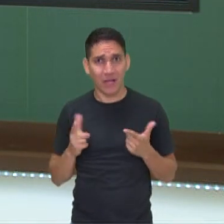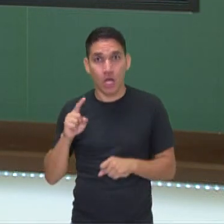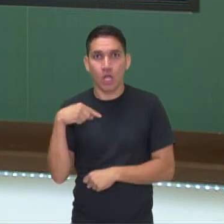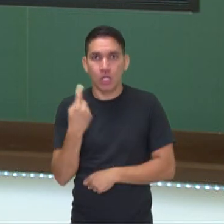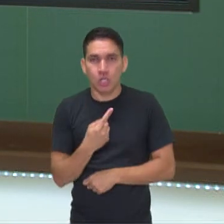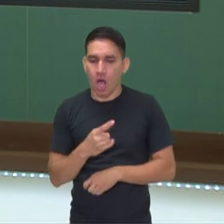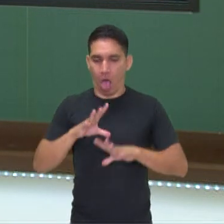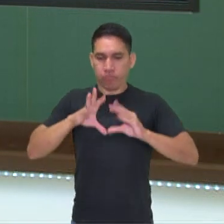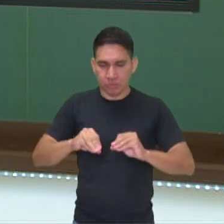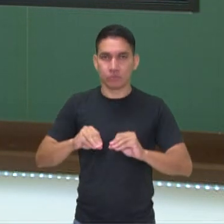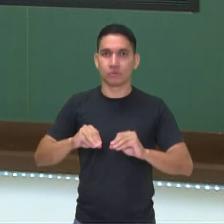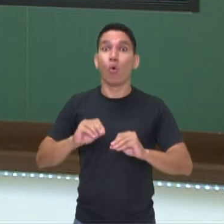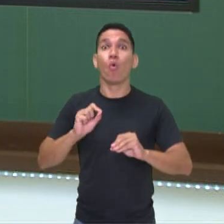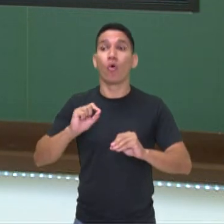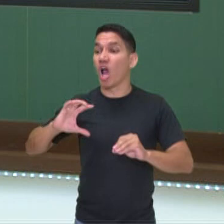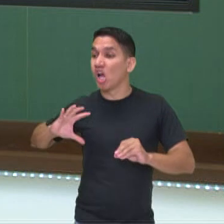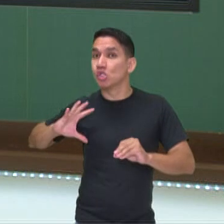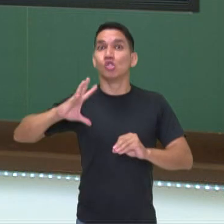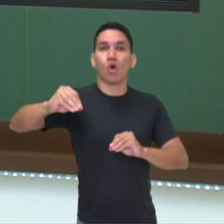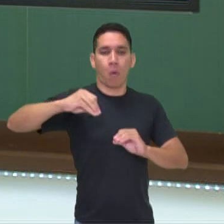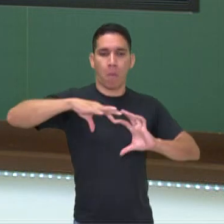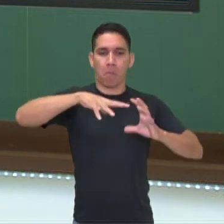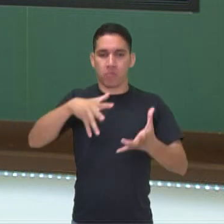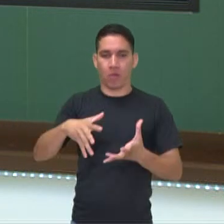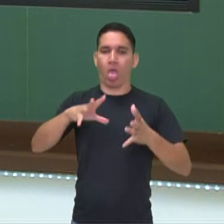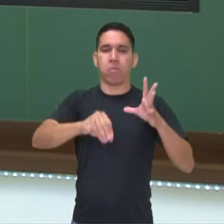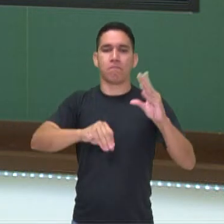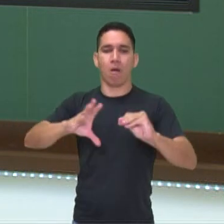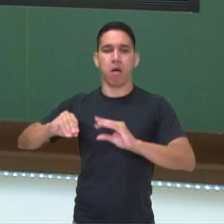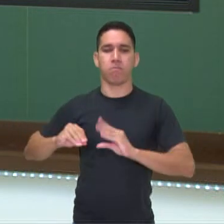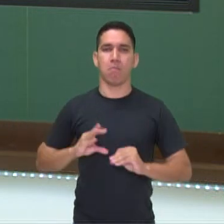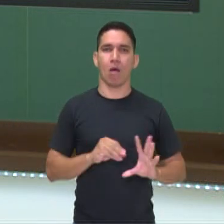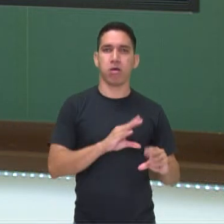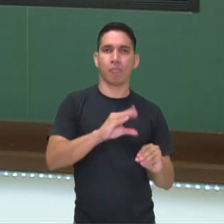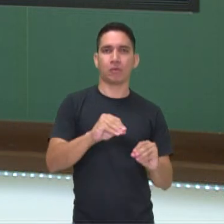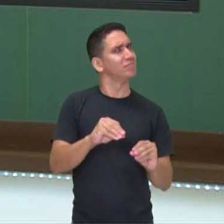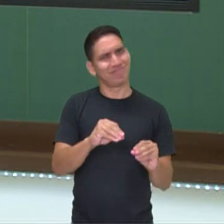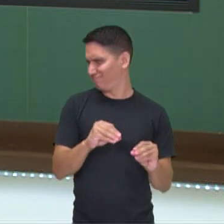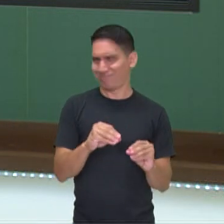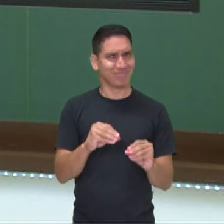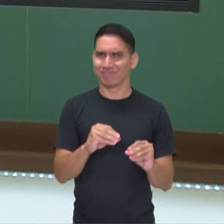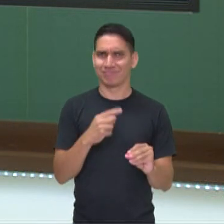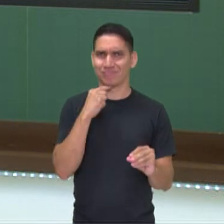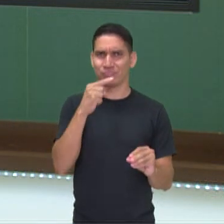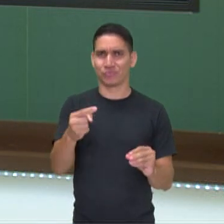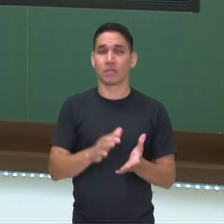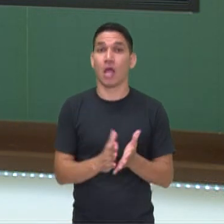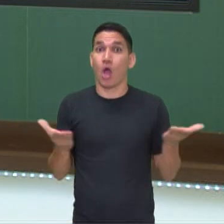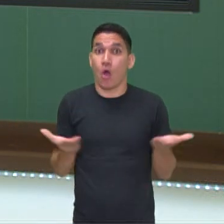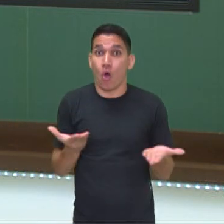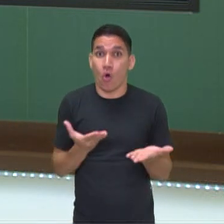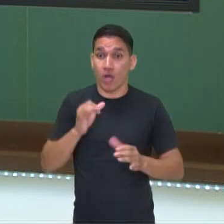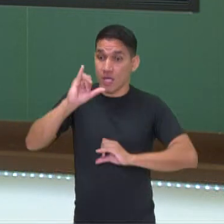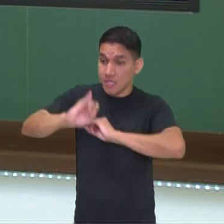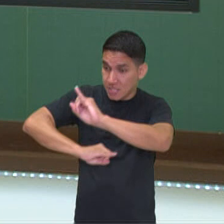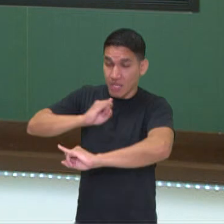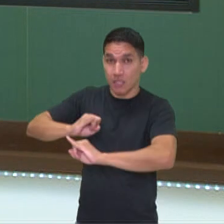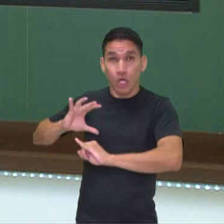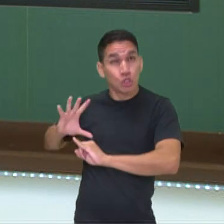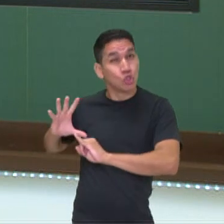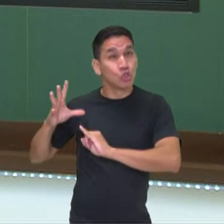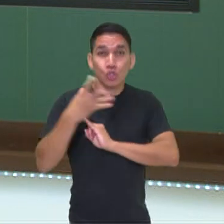simplesmente desligar e que toda a internet do mundo vai deixar de funcionar. Atualmente a internet ela é composta por todos esses